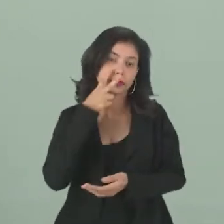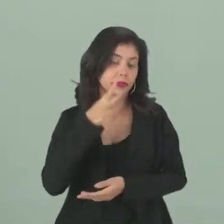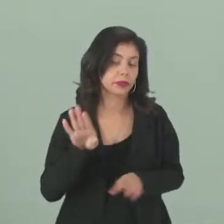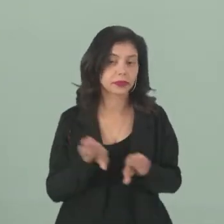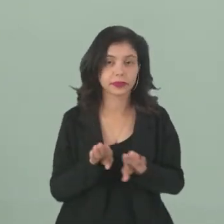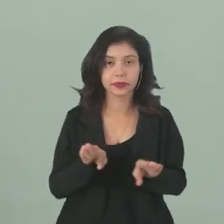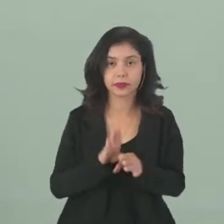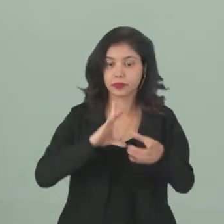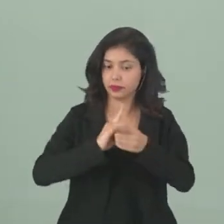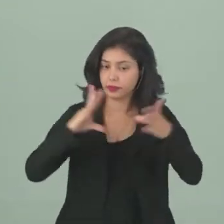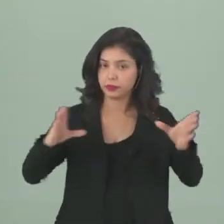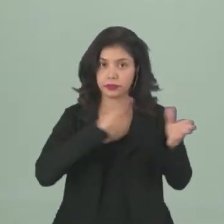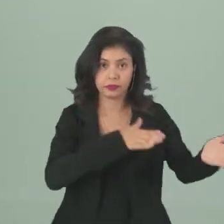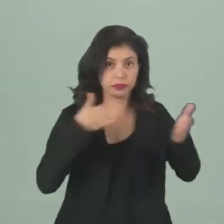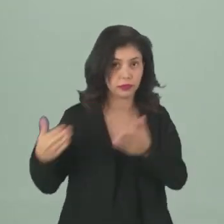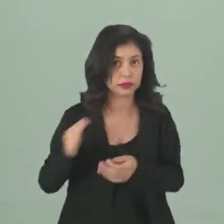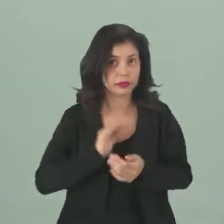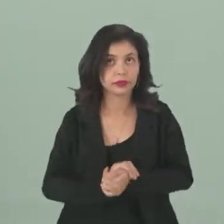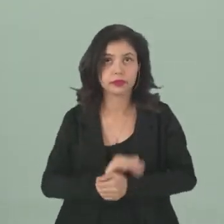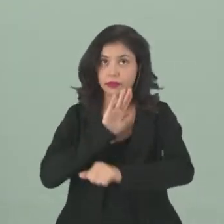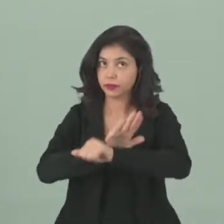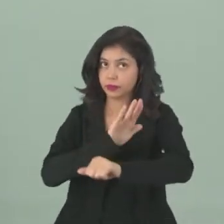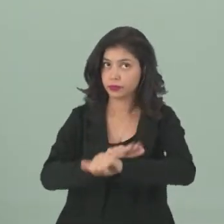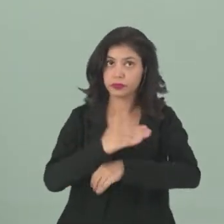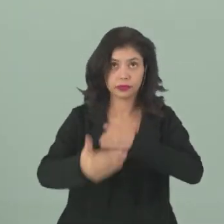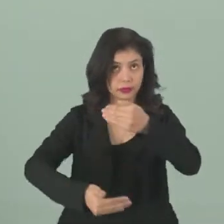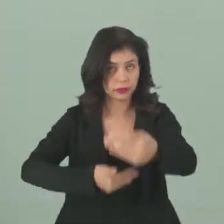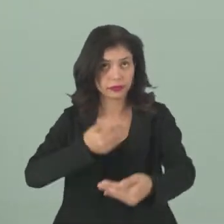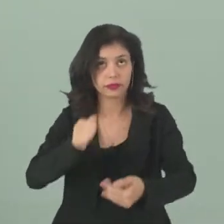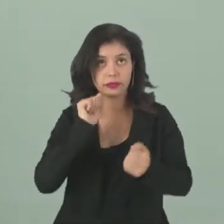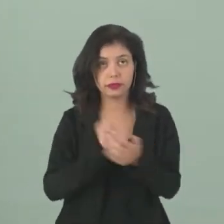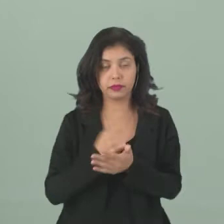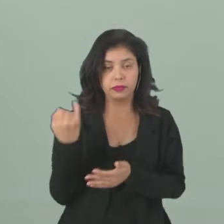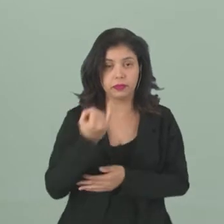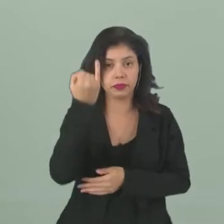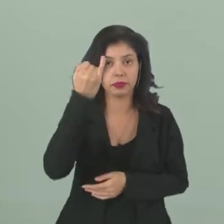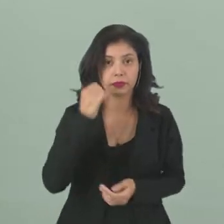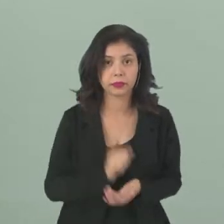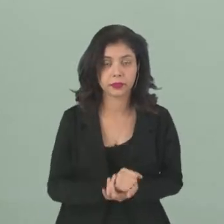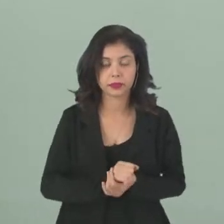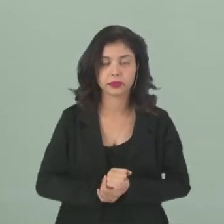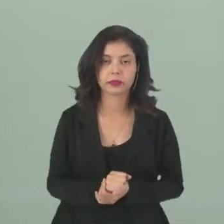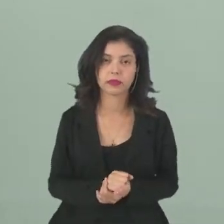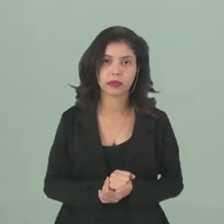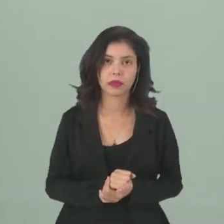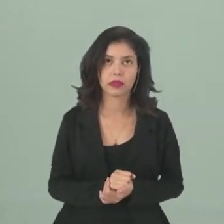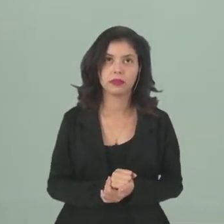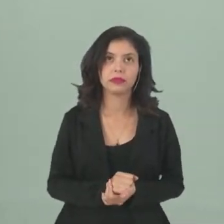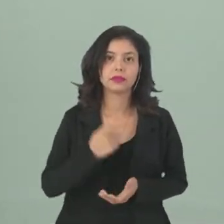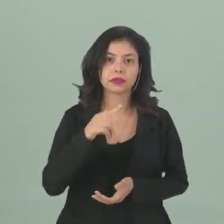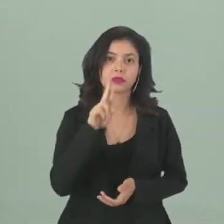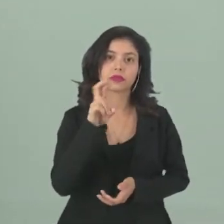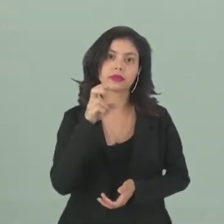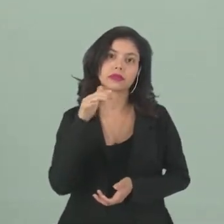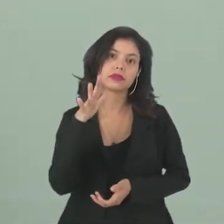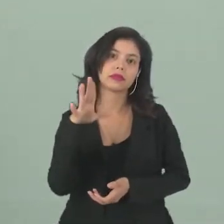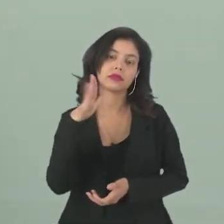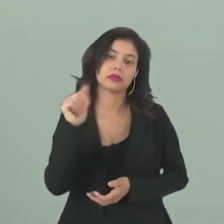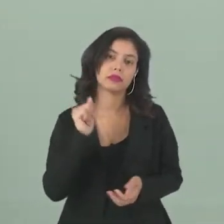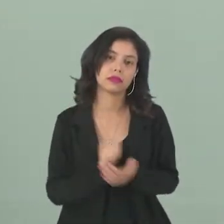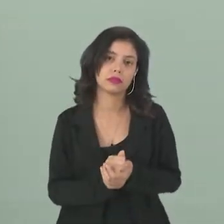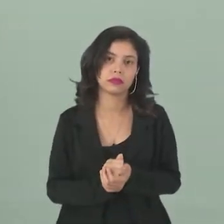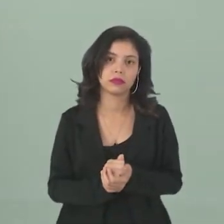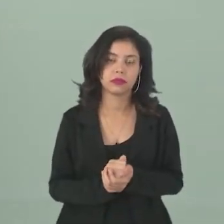essa democracia ela passou a ser consolidada no processo principalmente de proclamação da República,